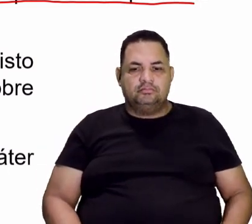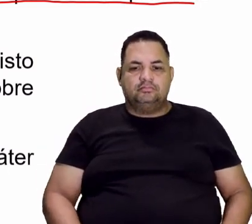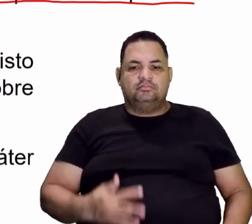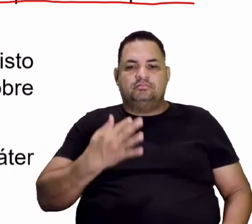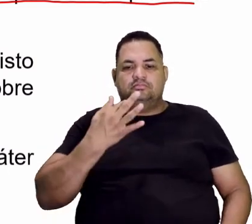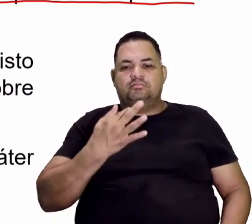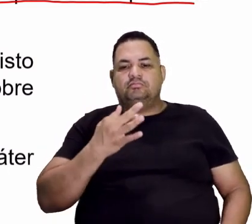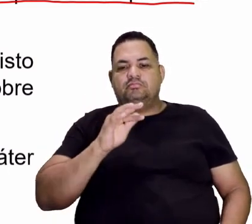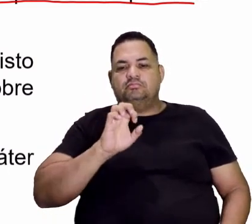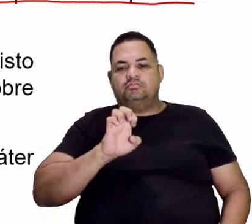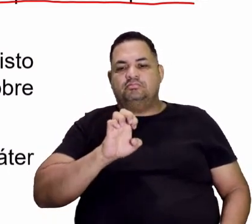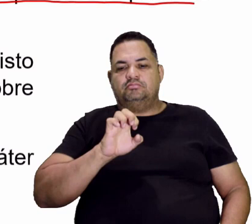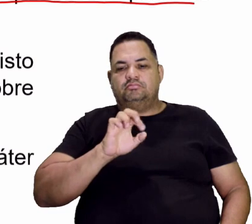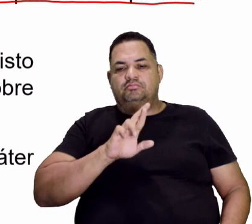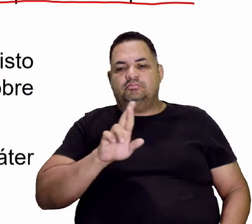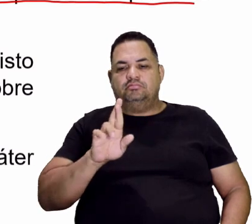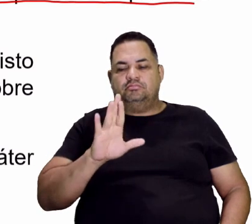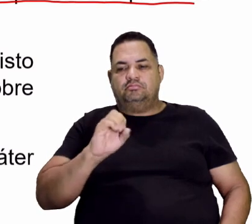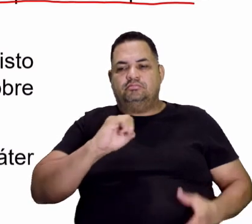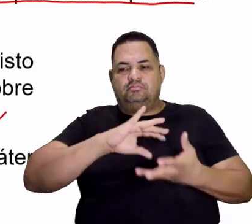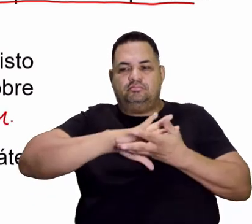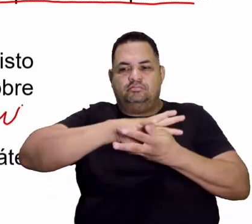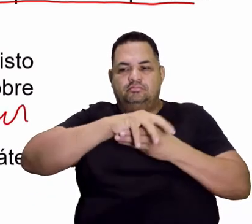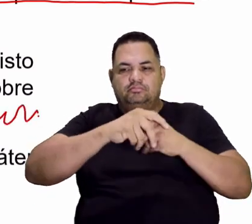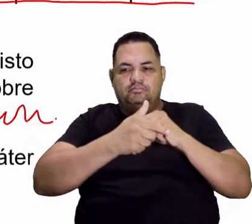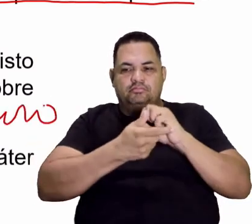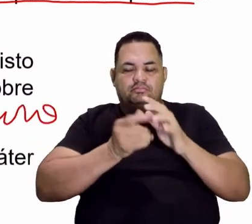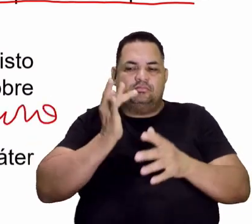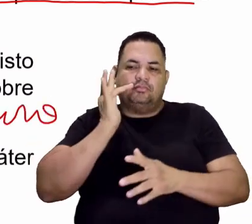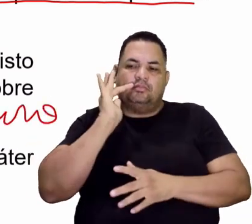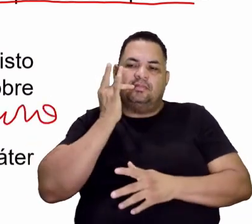ferro, né, era embanhado com ouro.